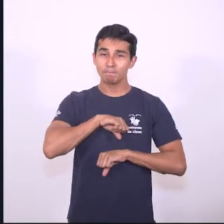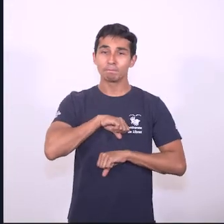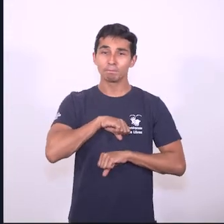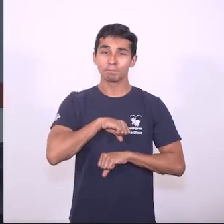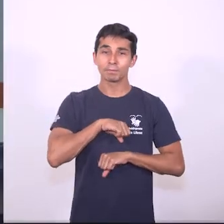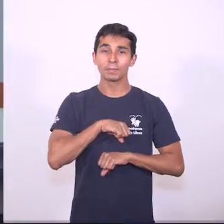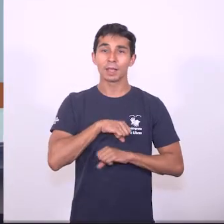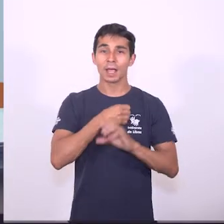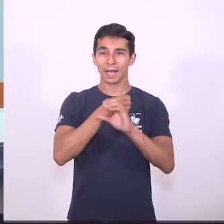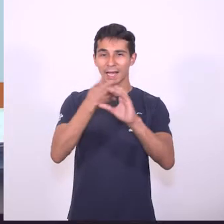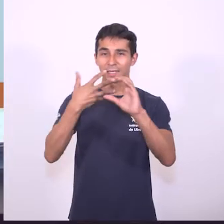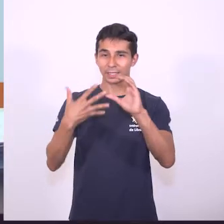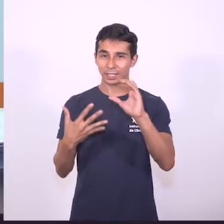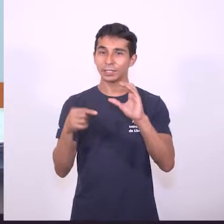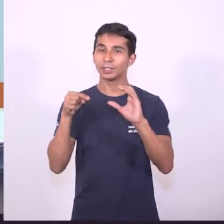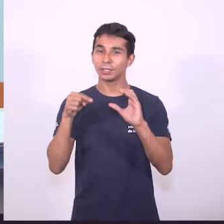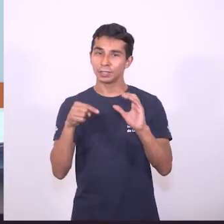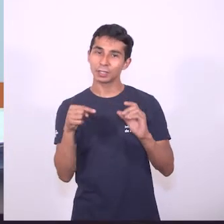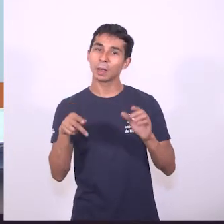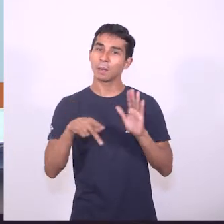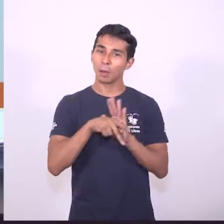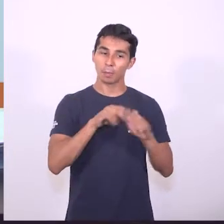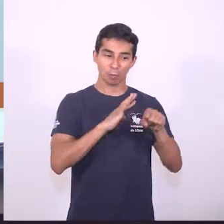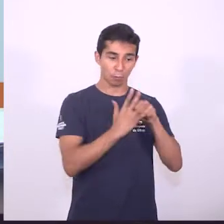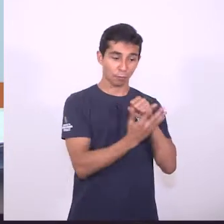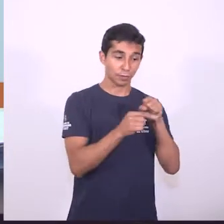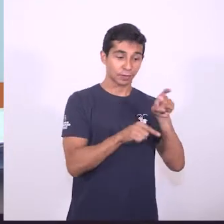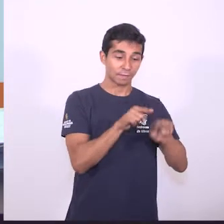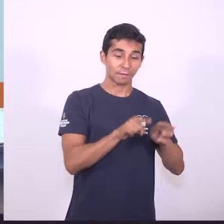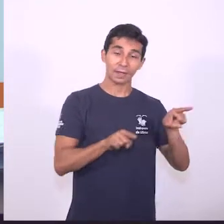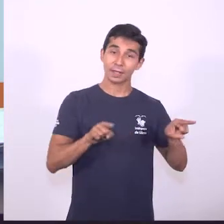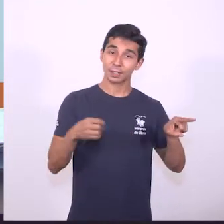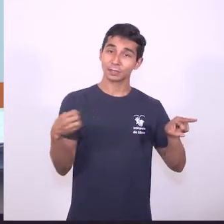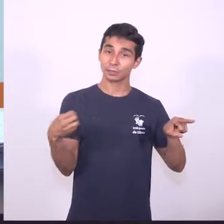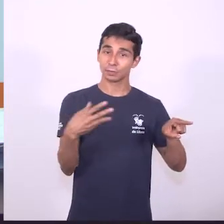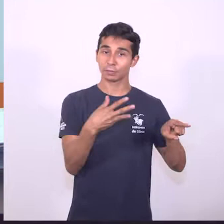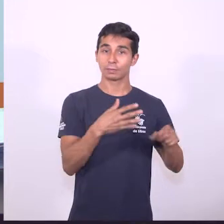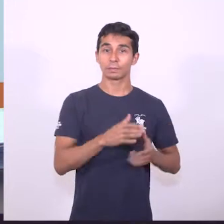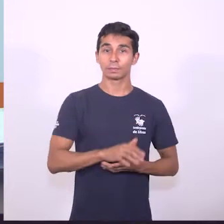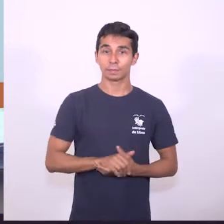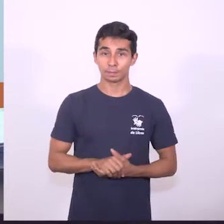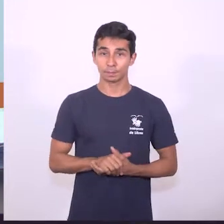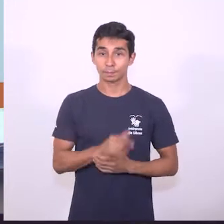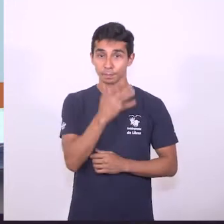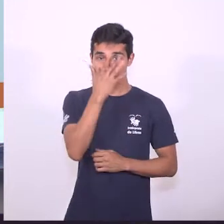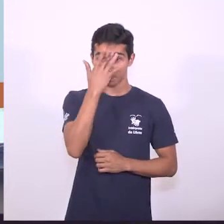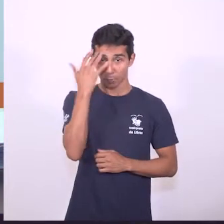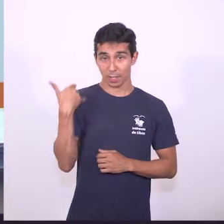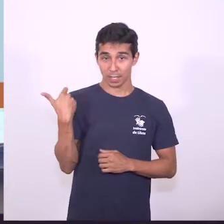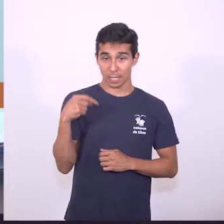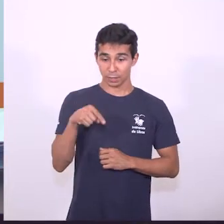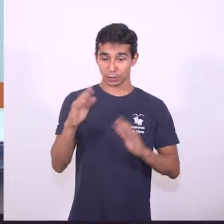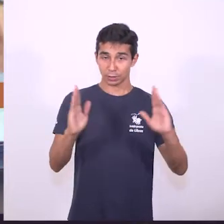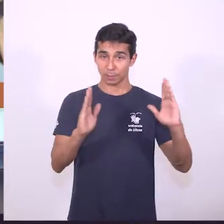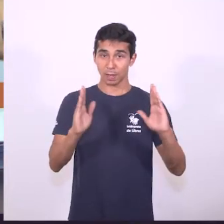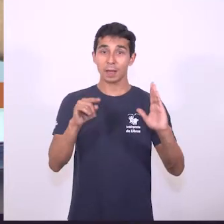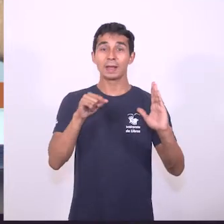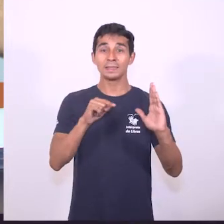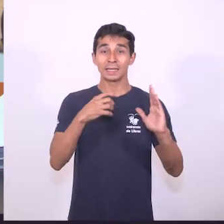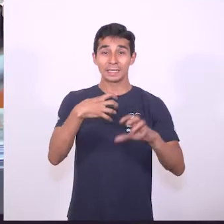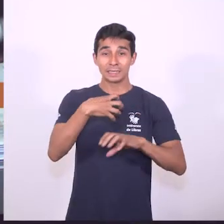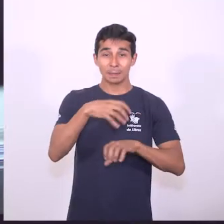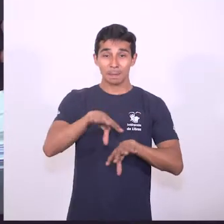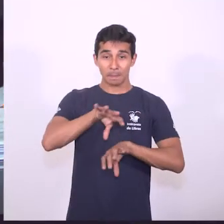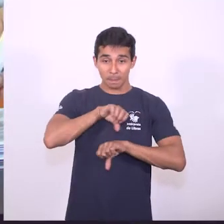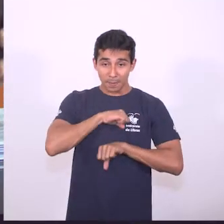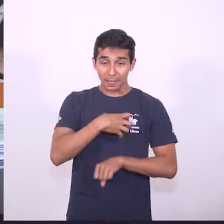variantes, né? São esses os pacientes que, em número cada vez mais acentuado, procuram um sistema de saúde